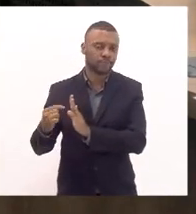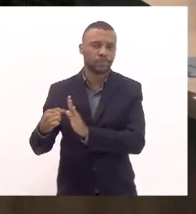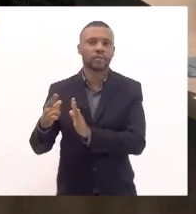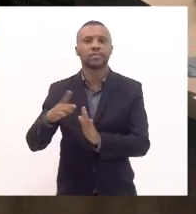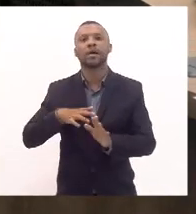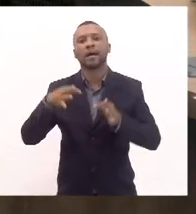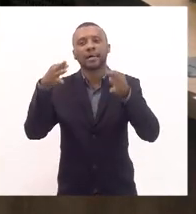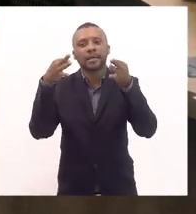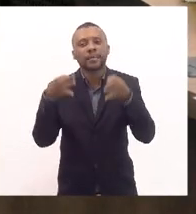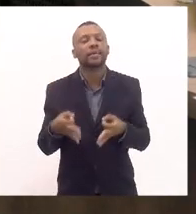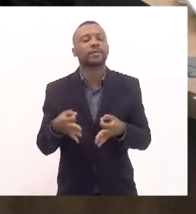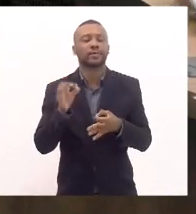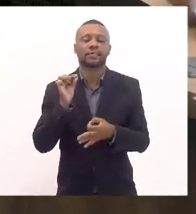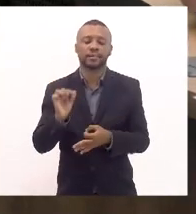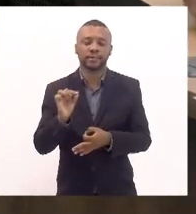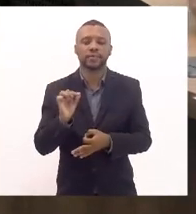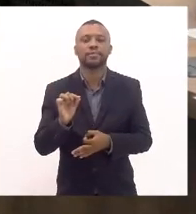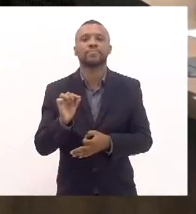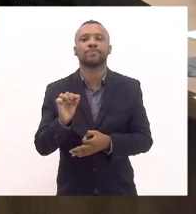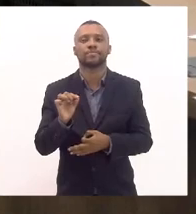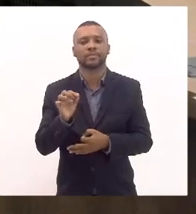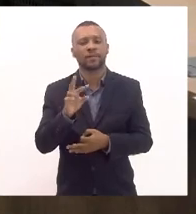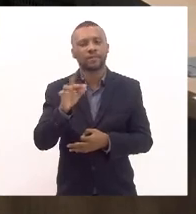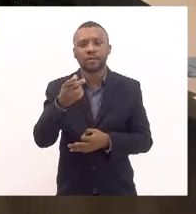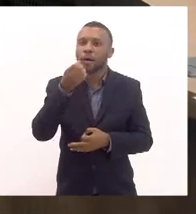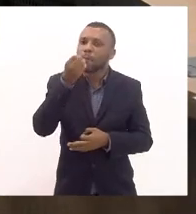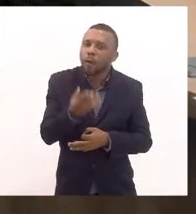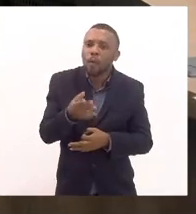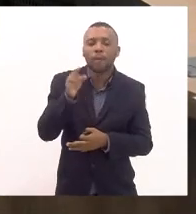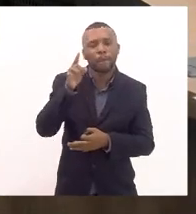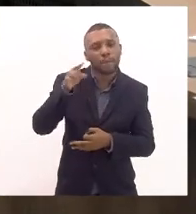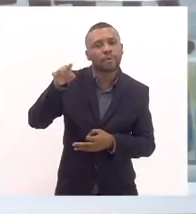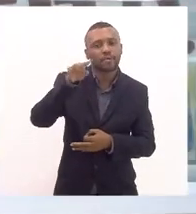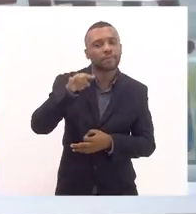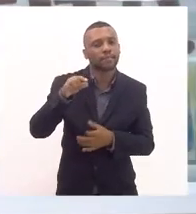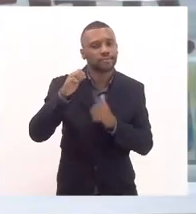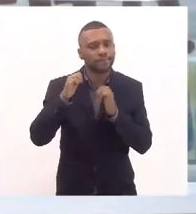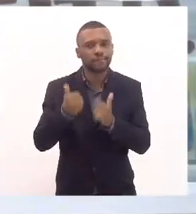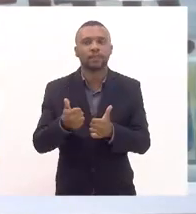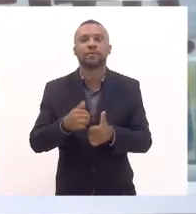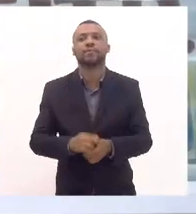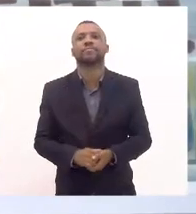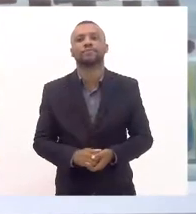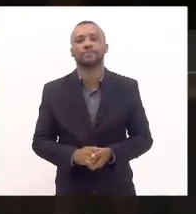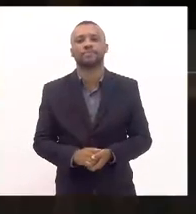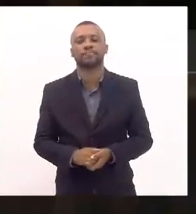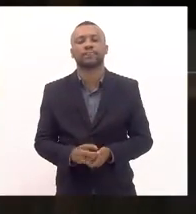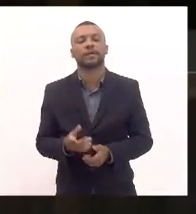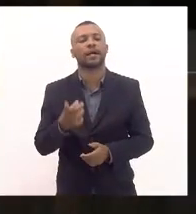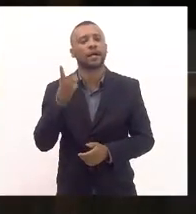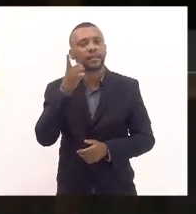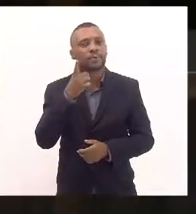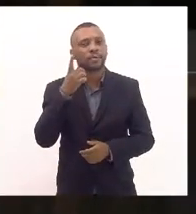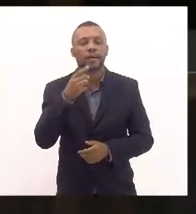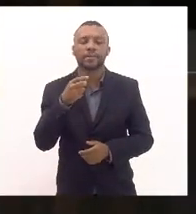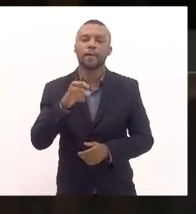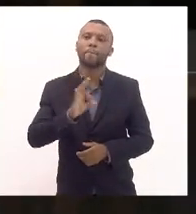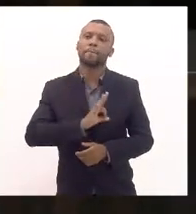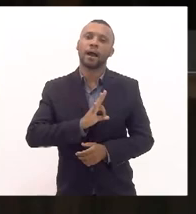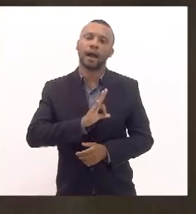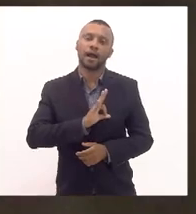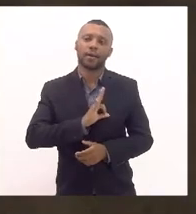tenho absoluta certeza que vai ficar legal para vocês Valeu gente está da marca